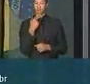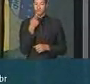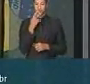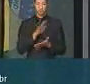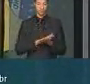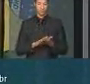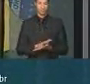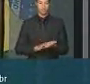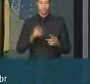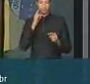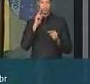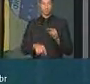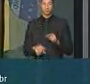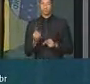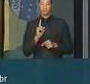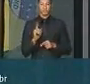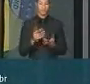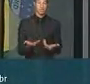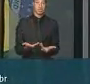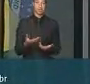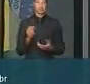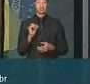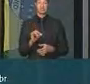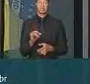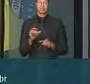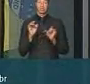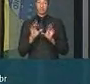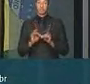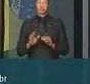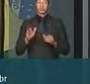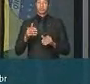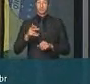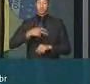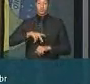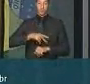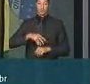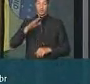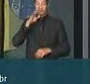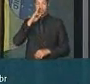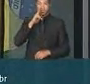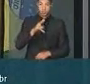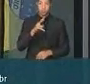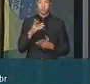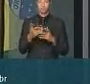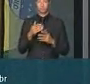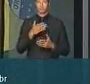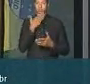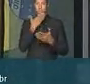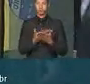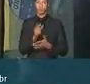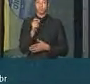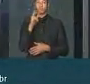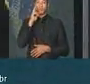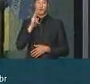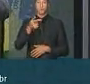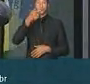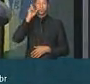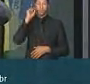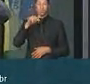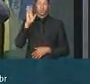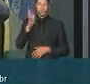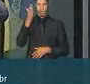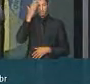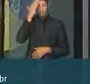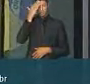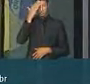sequer discordar especialmente quando o país assiste de maneira assombrada o que vimos ontem aqui já